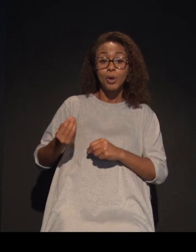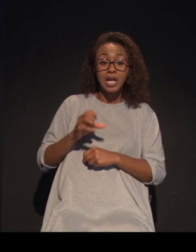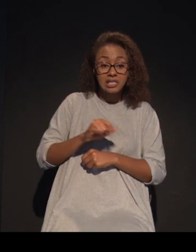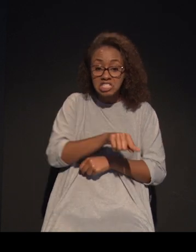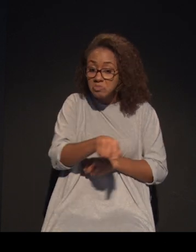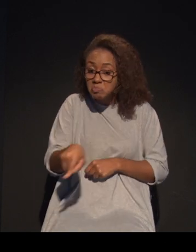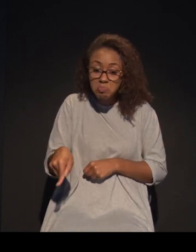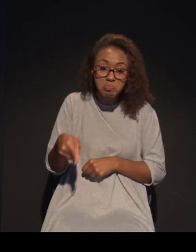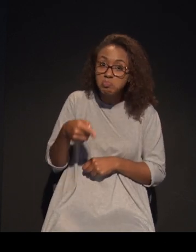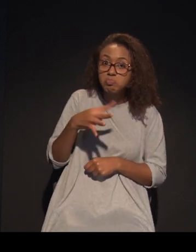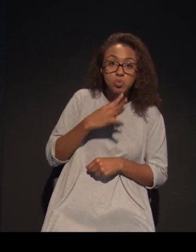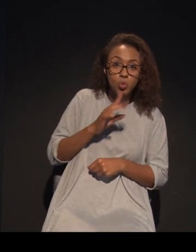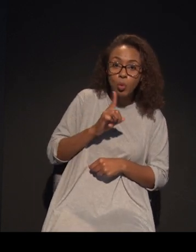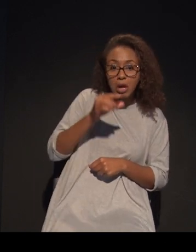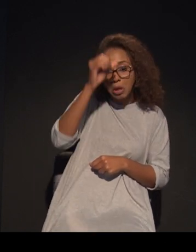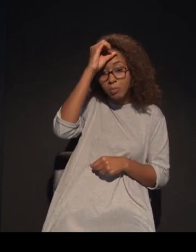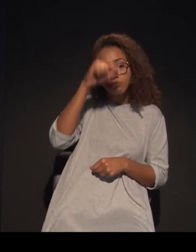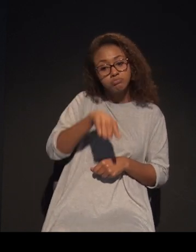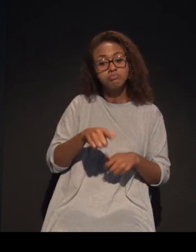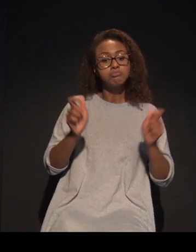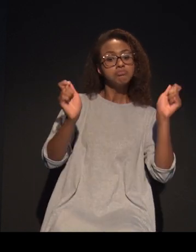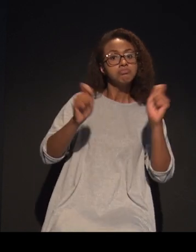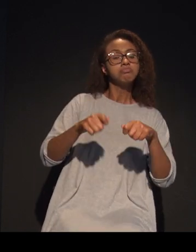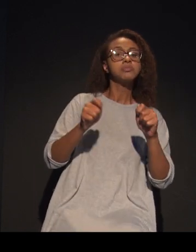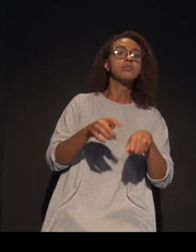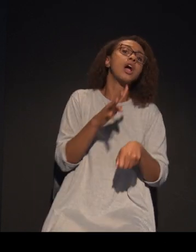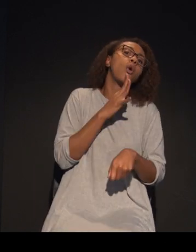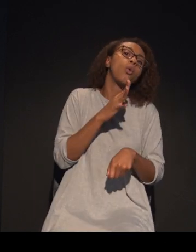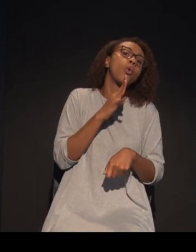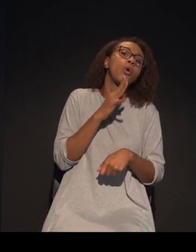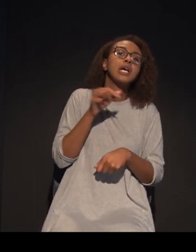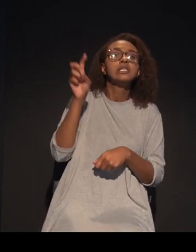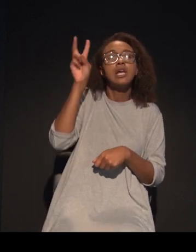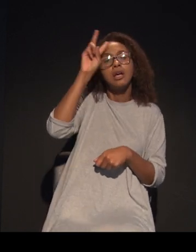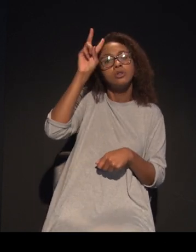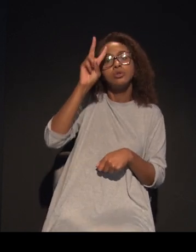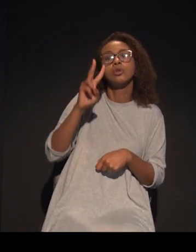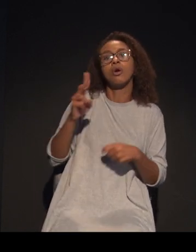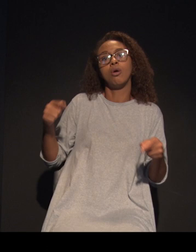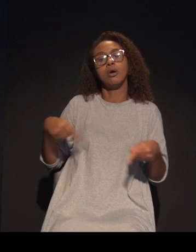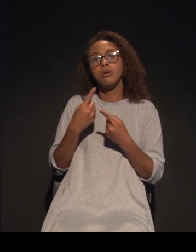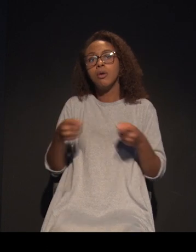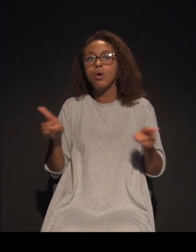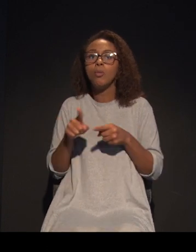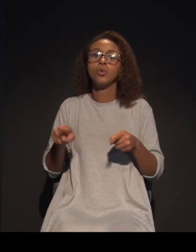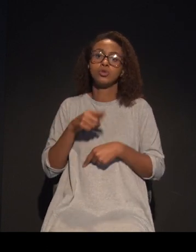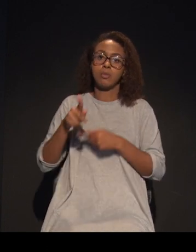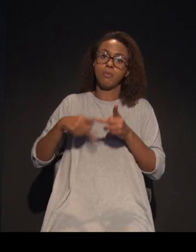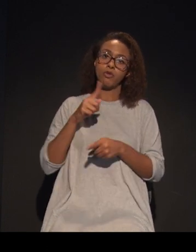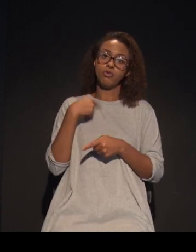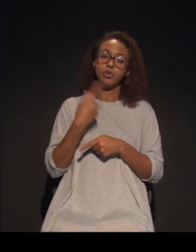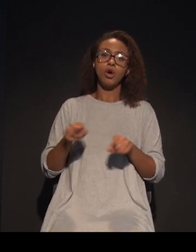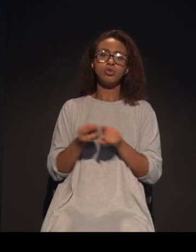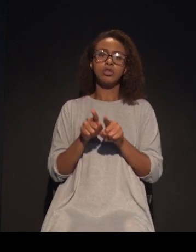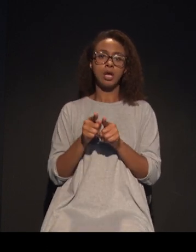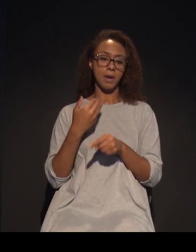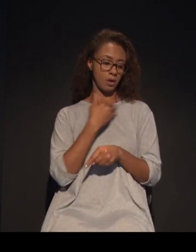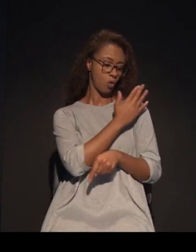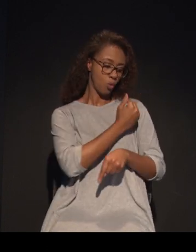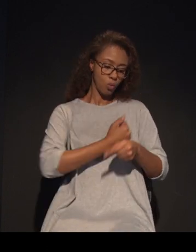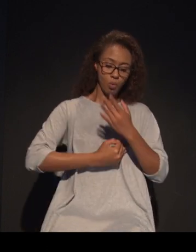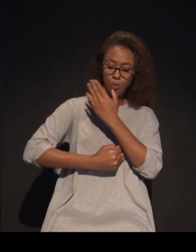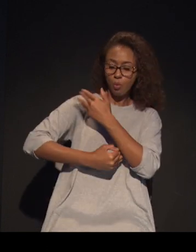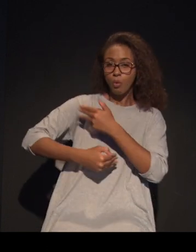nunca ouviram nem pelo menos eles vão ter essas músicas do povo a marina pintura corporal arte indígena